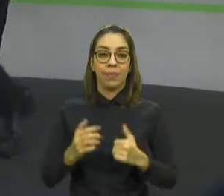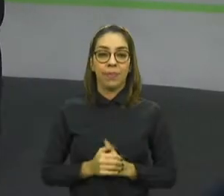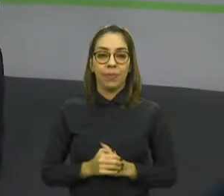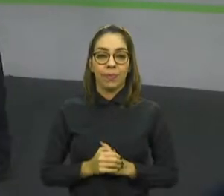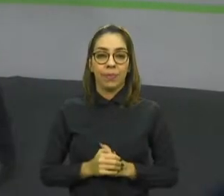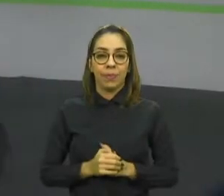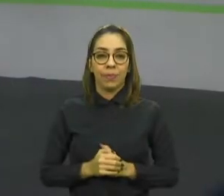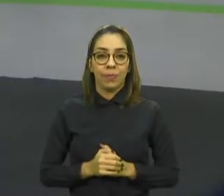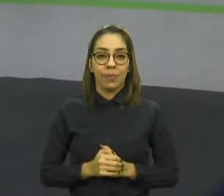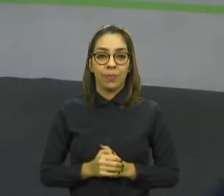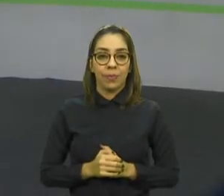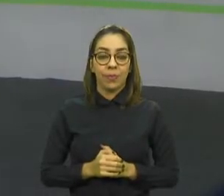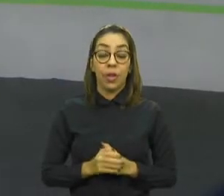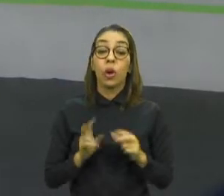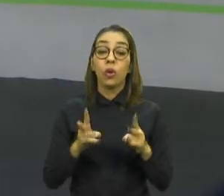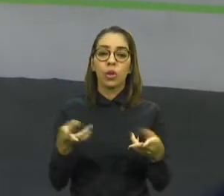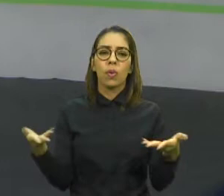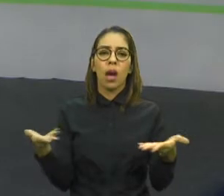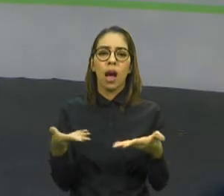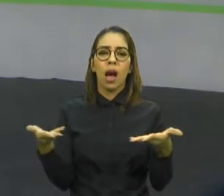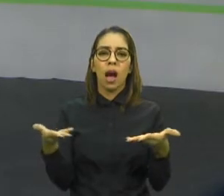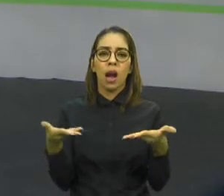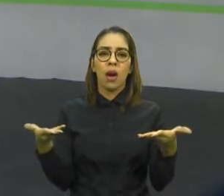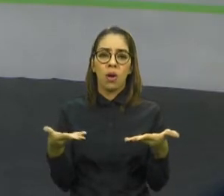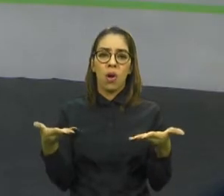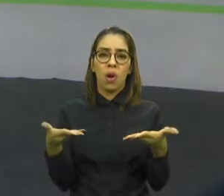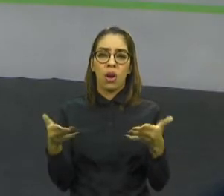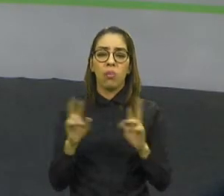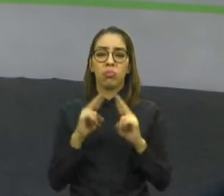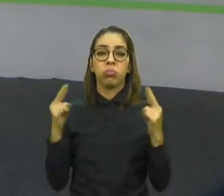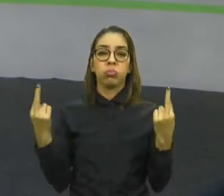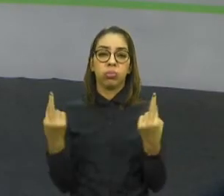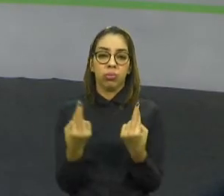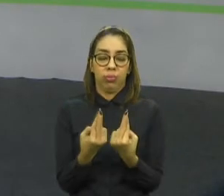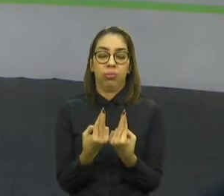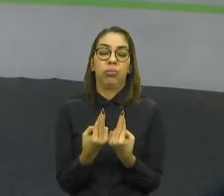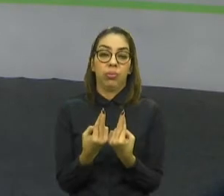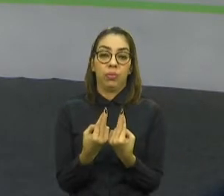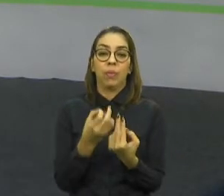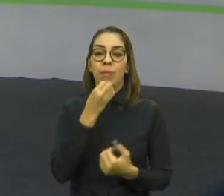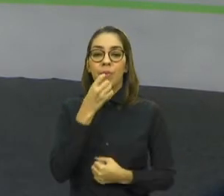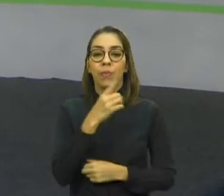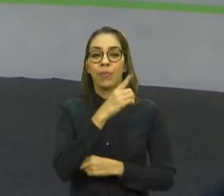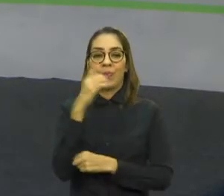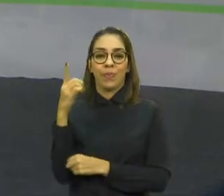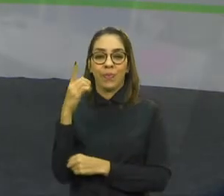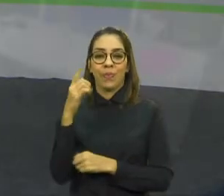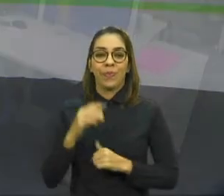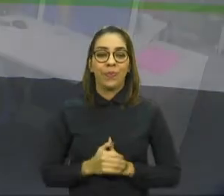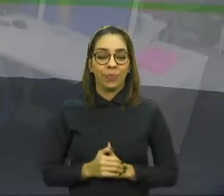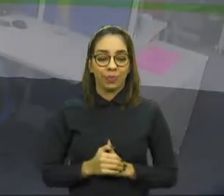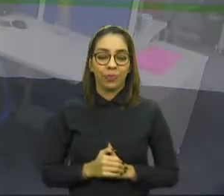seguir a transmissão ao vivo da sessão plenária de hoje. Um bom dia para você. Até amanhã.